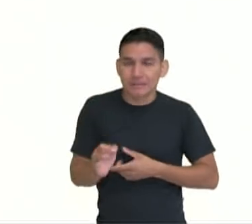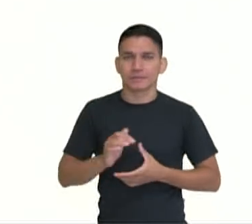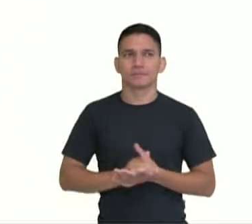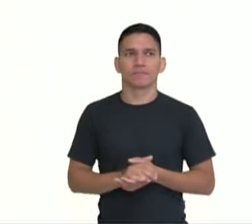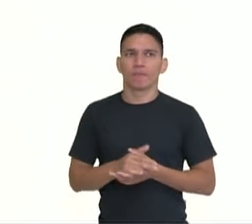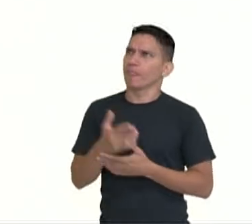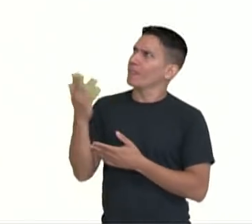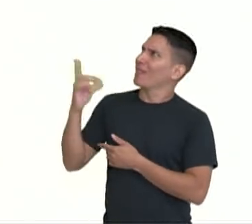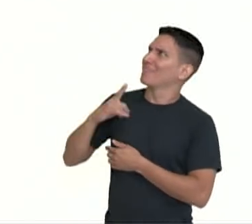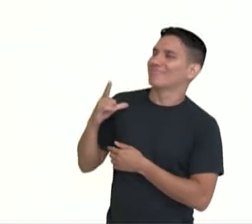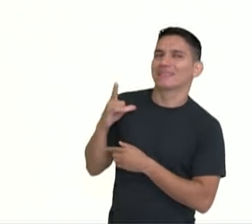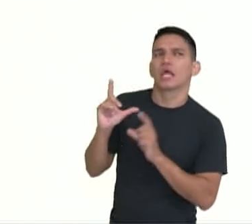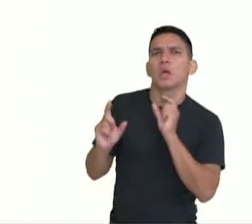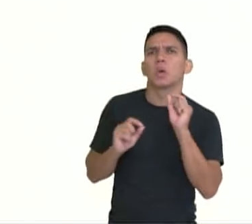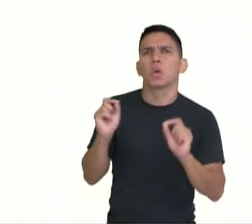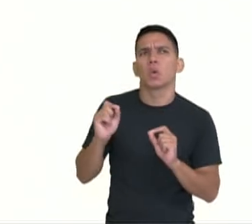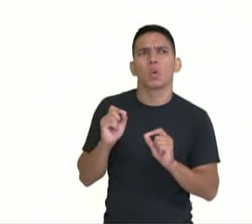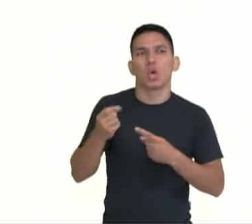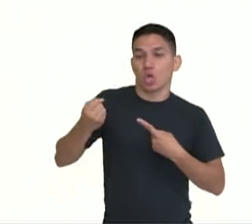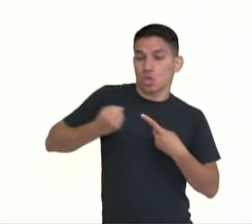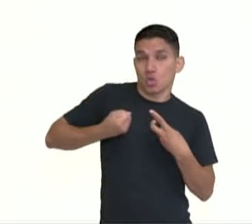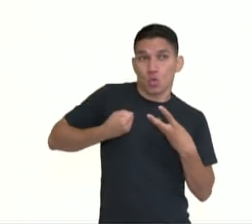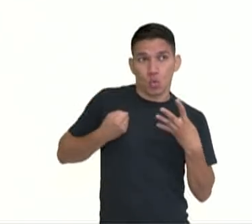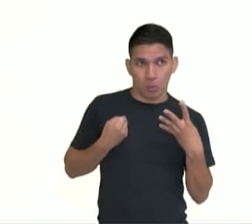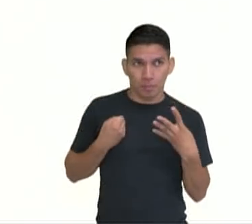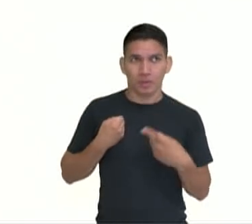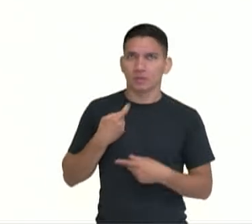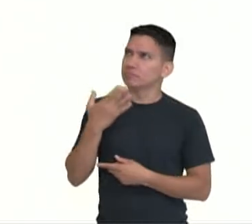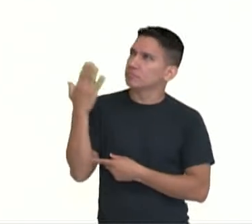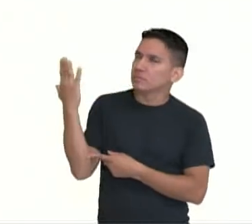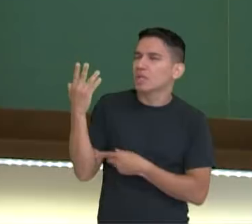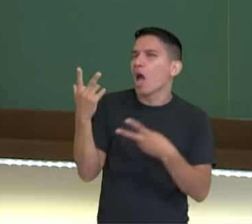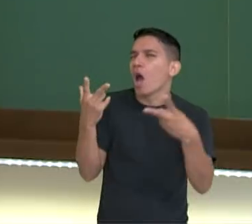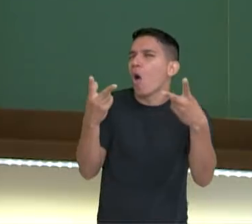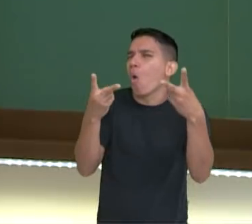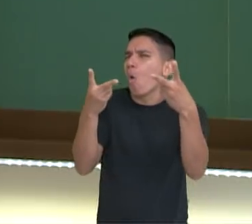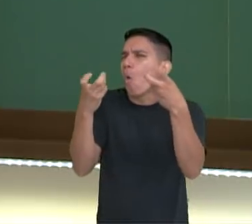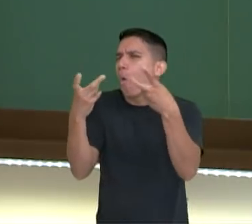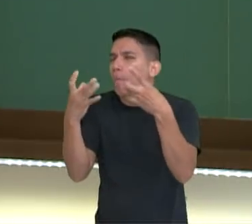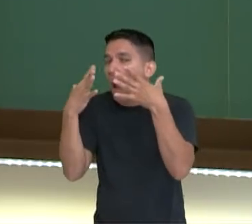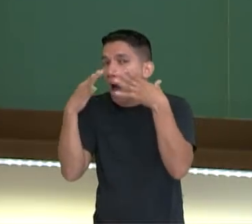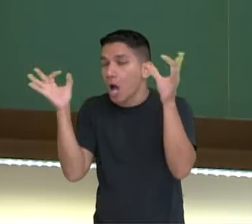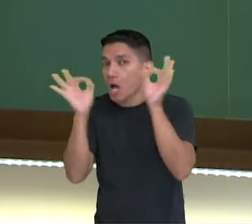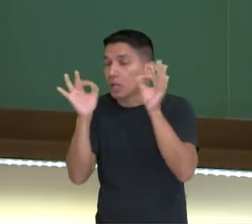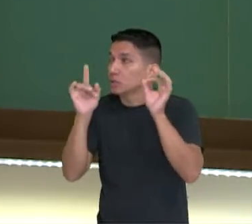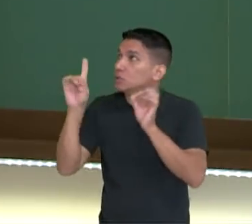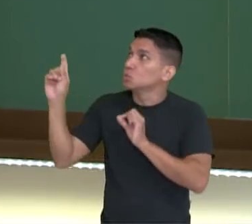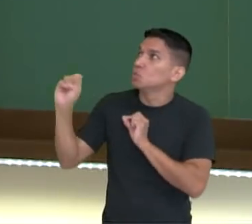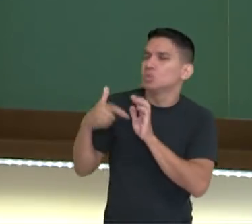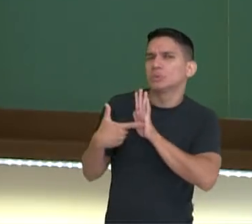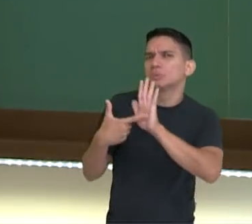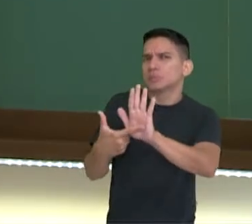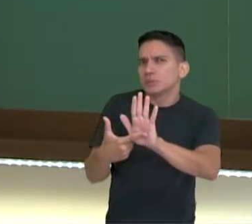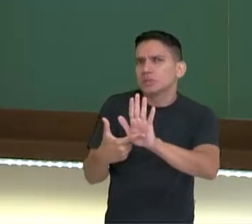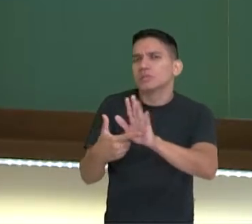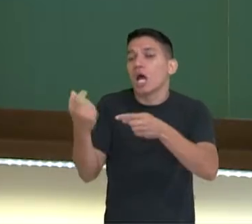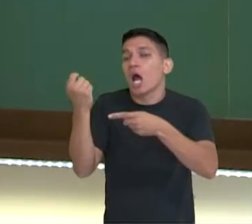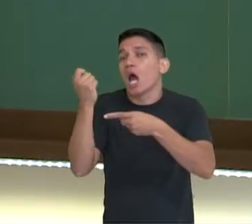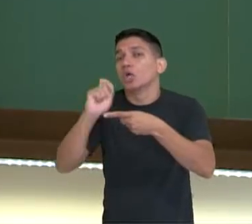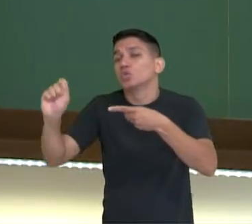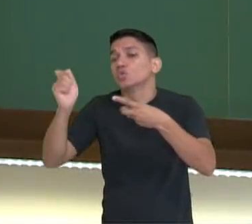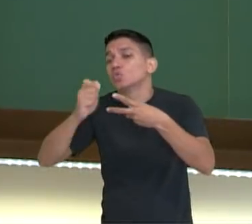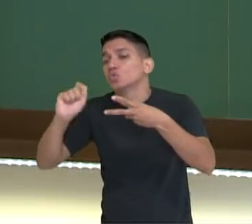um esquema numerado, façam uma observação do que está mostrando ali e anotem